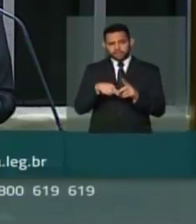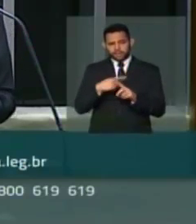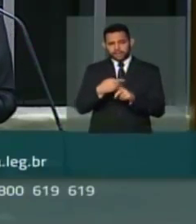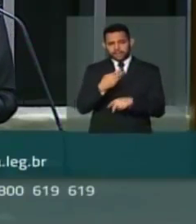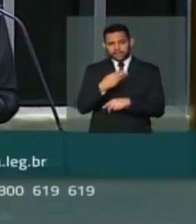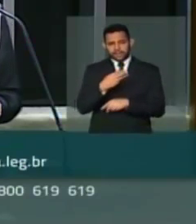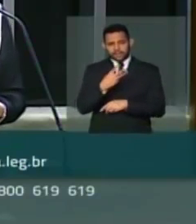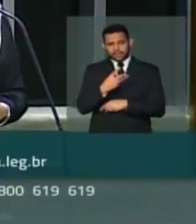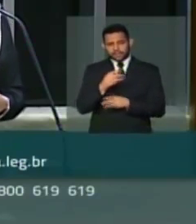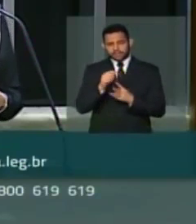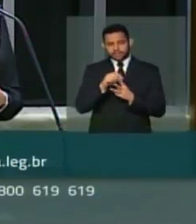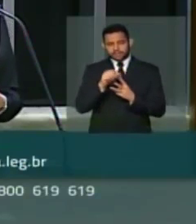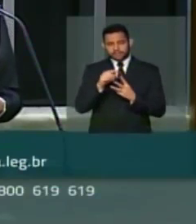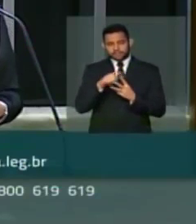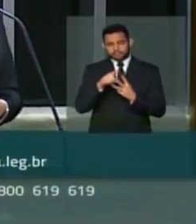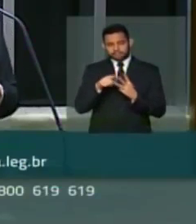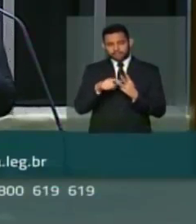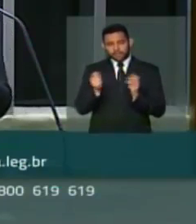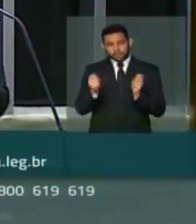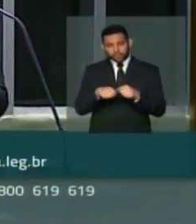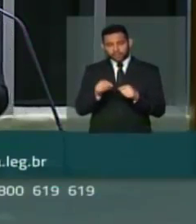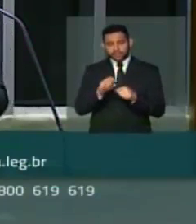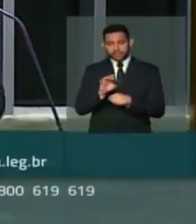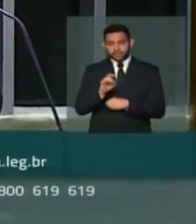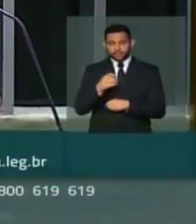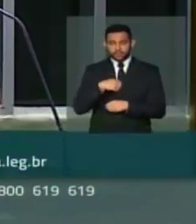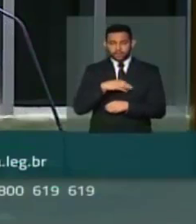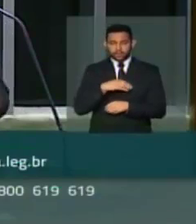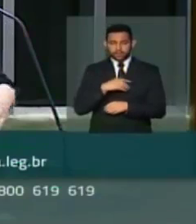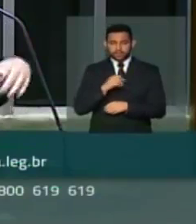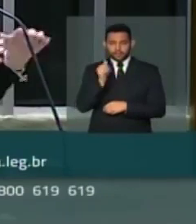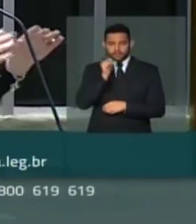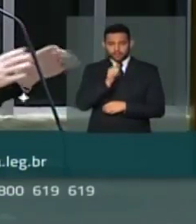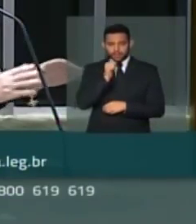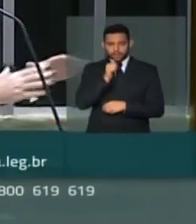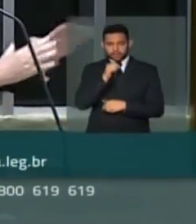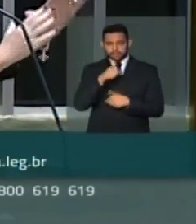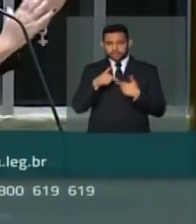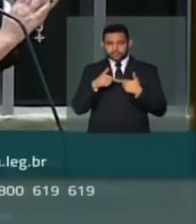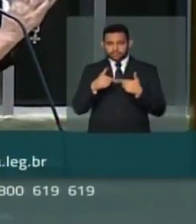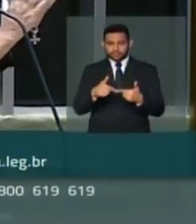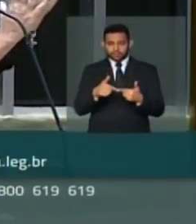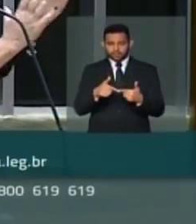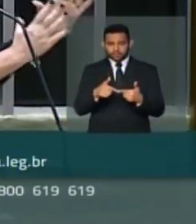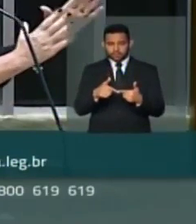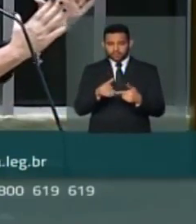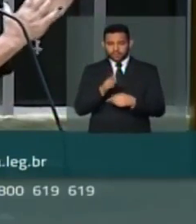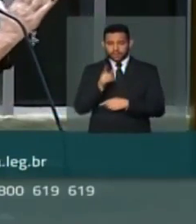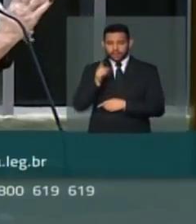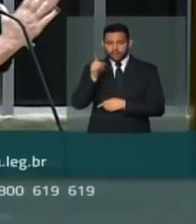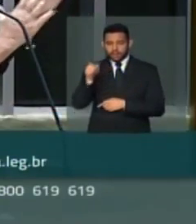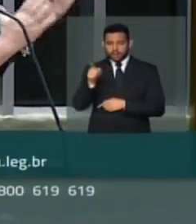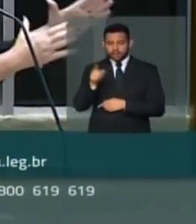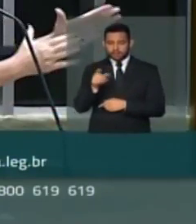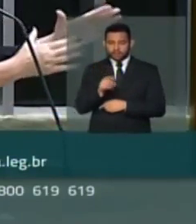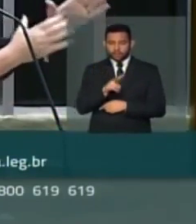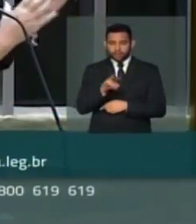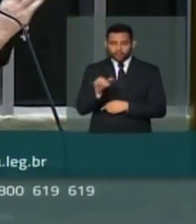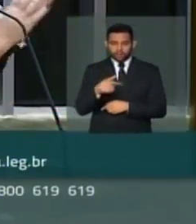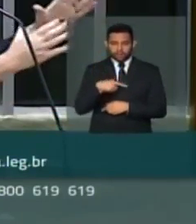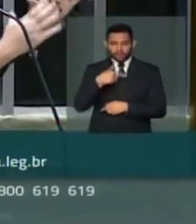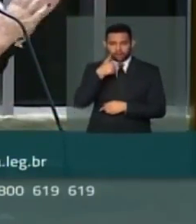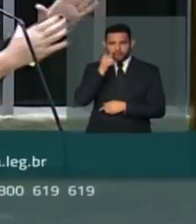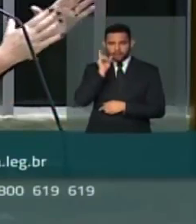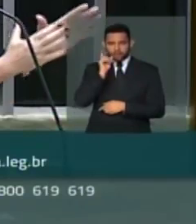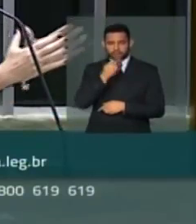três legislaturas, para que a gente possa não ter apenas as mulheres disputando lá naquela cota antiga,